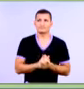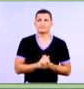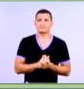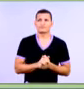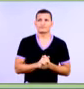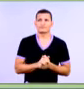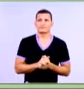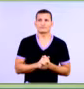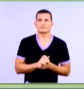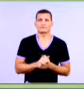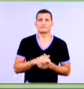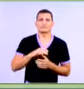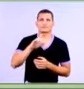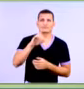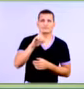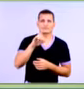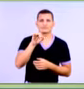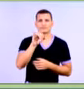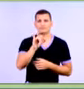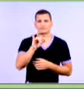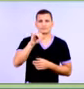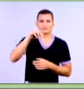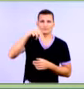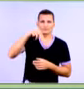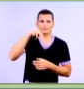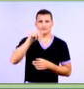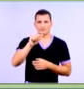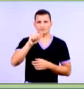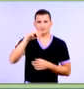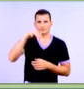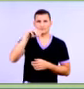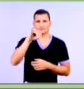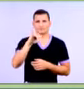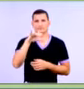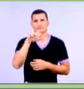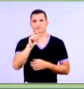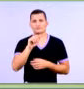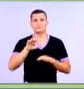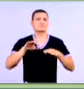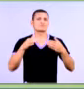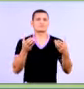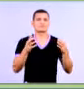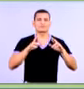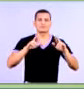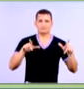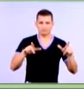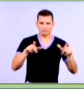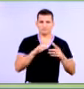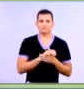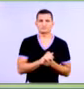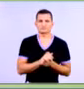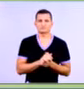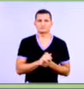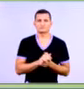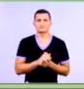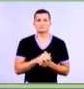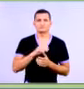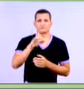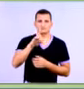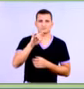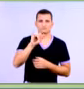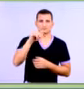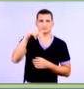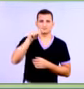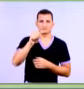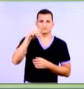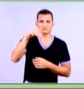dinâmica. O que é a dinâmica? Qual a diferença da estática com a dinâmica? A dinâmica trabalha com ponteiros de